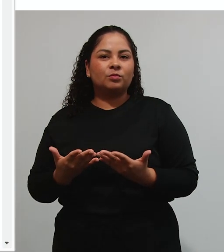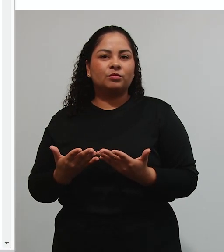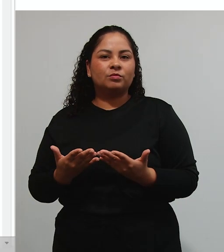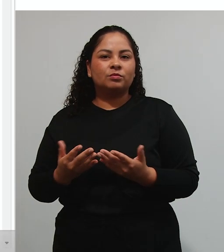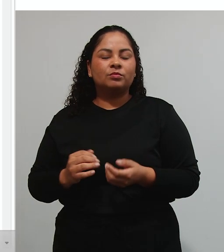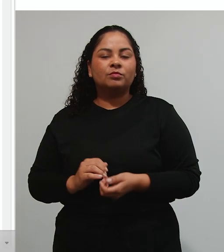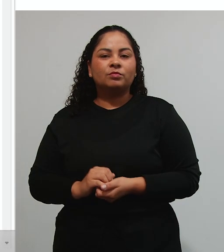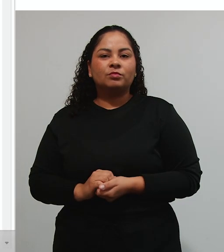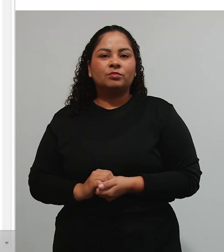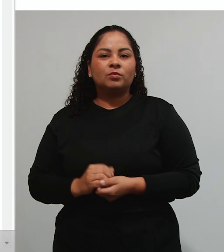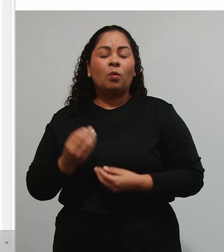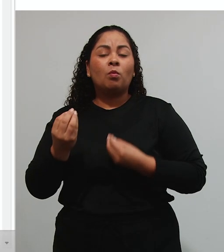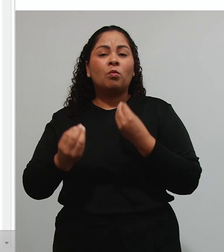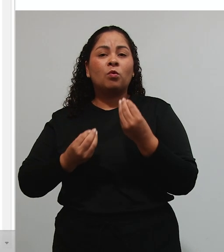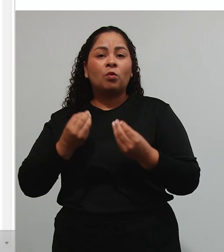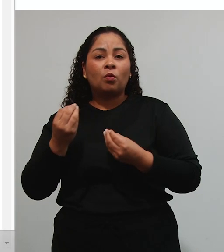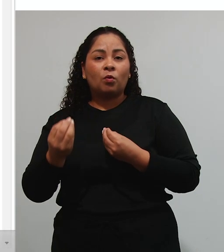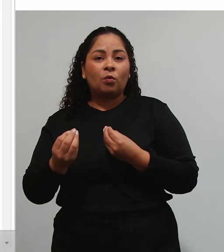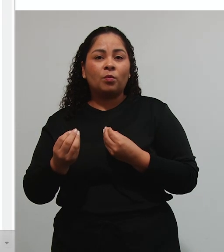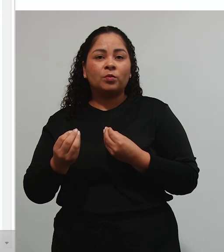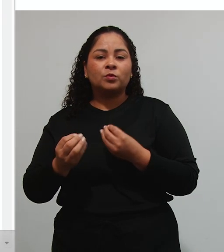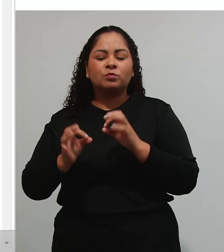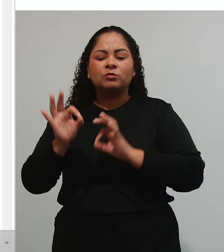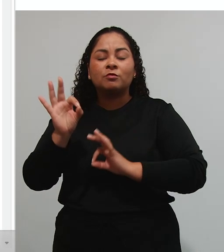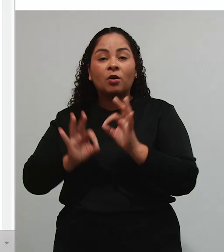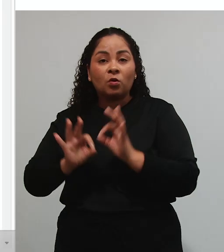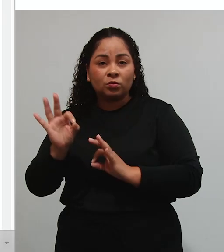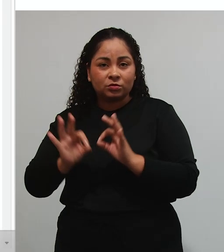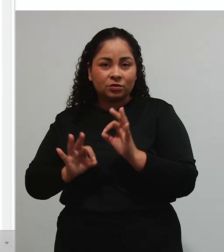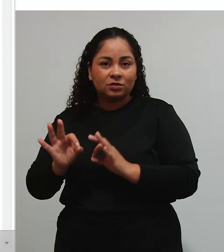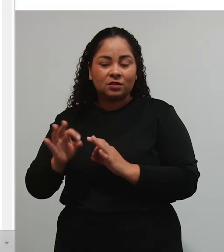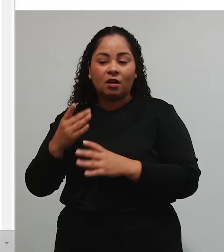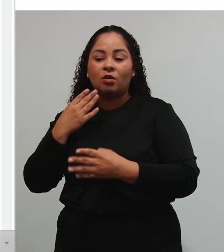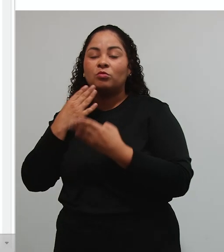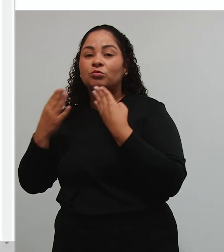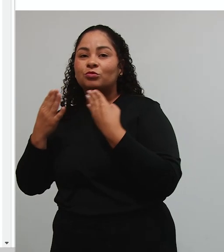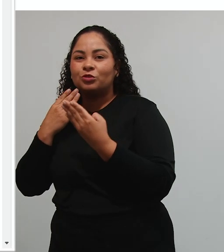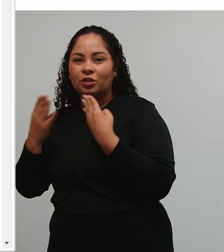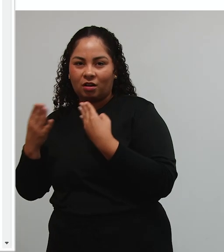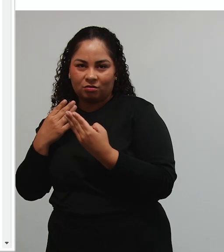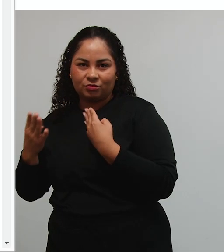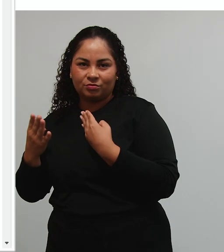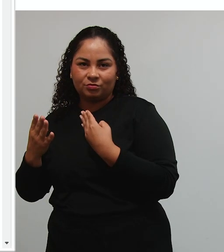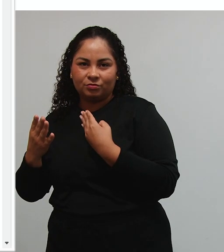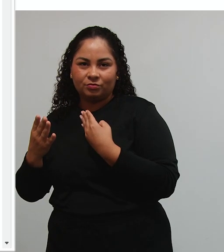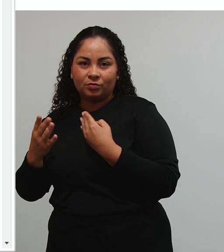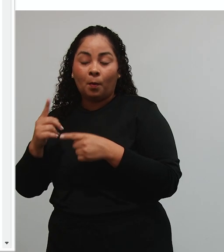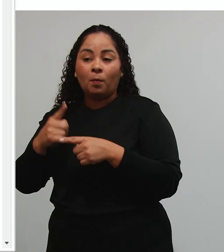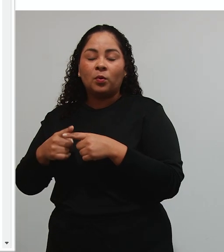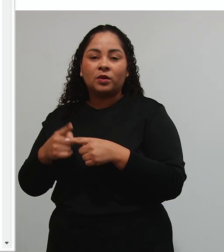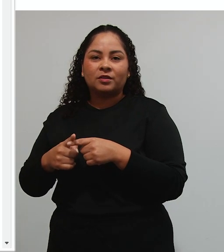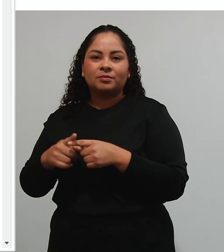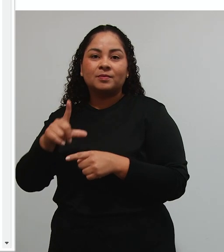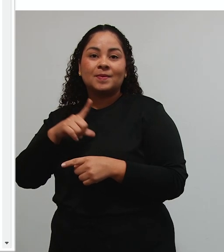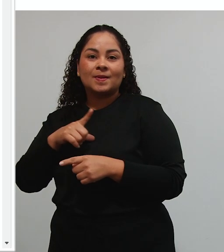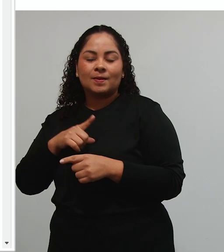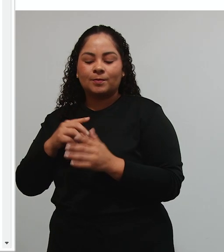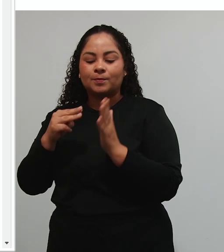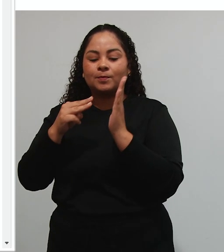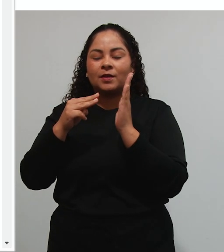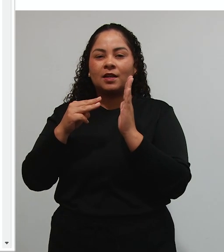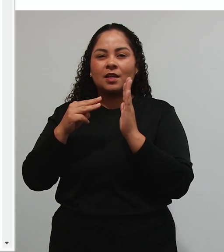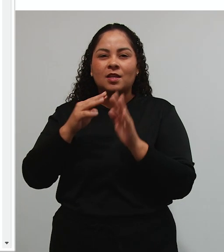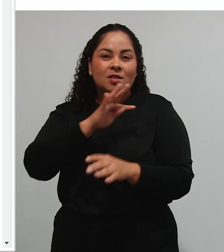vocês organizarem aí uma entrevista, um diálogo, que é uma técnica muito característica da metodologia